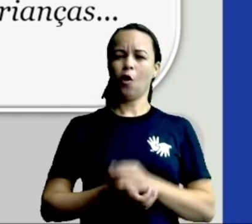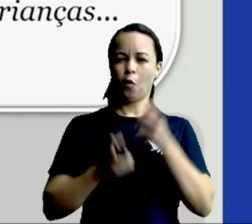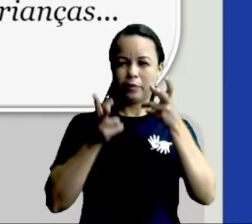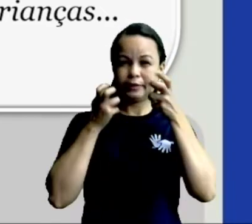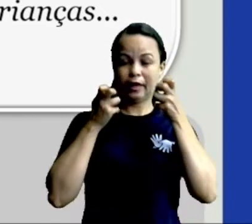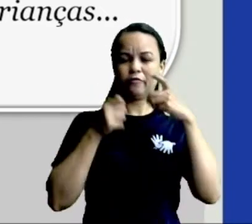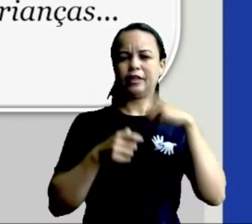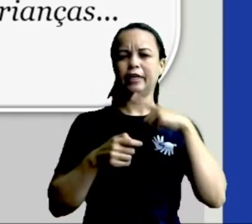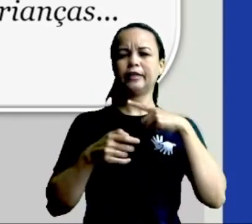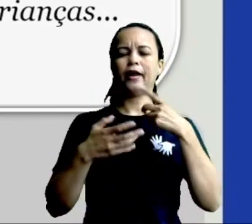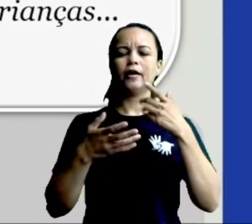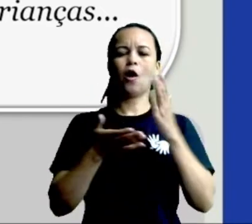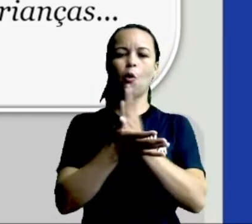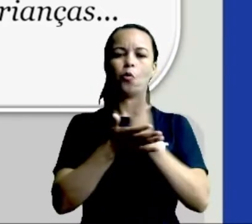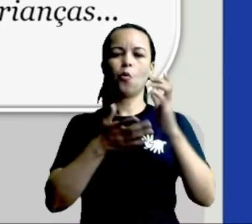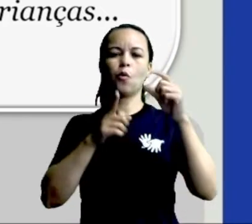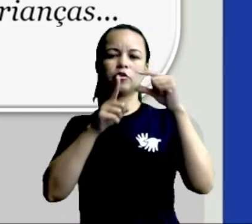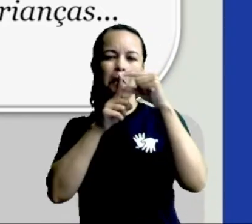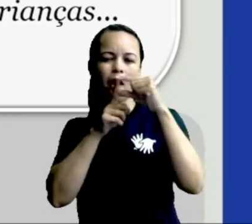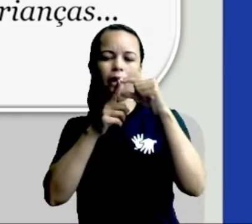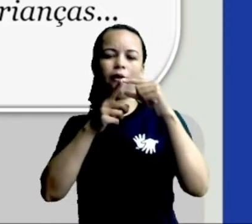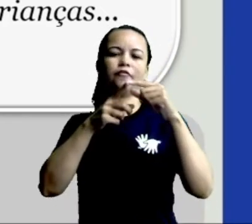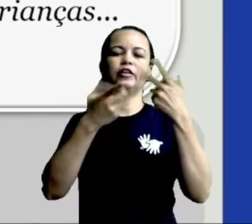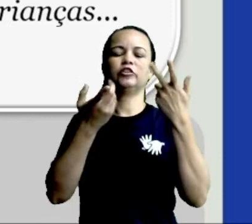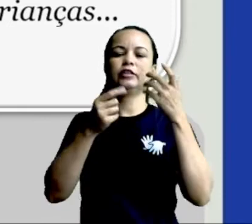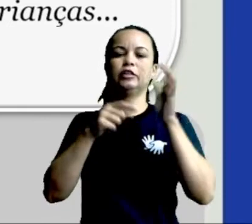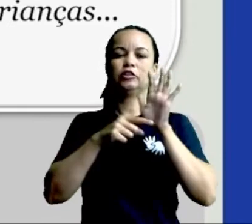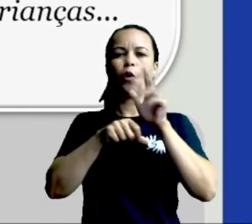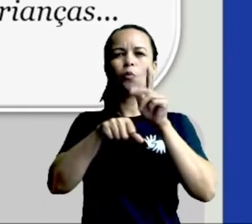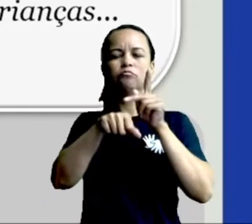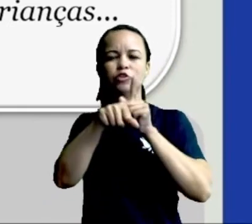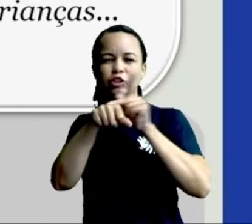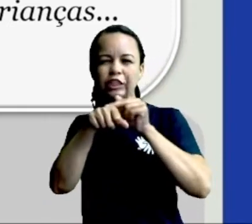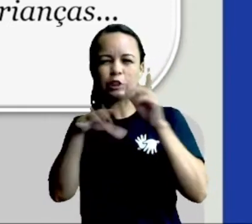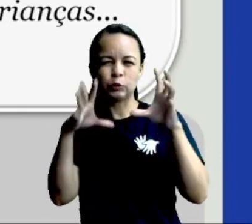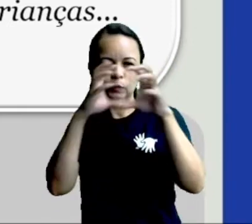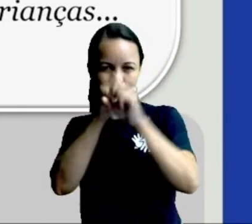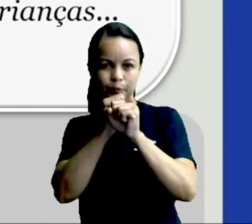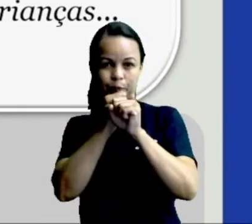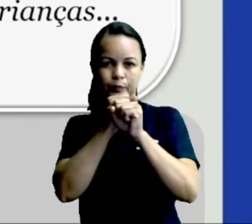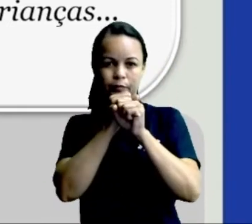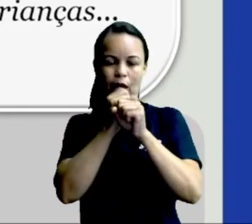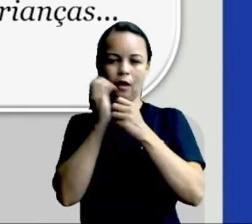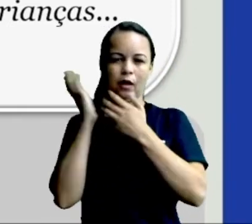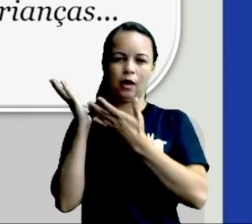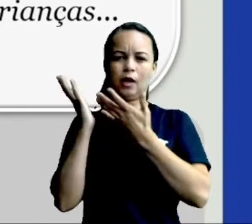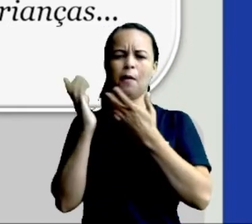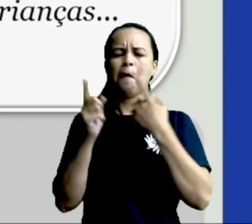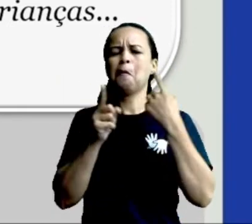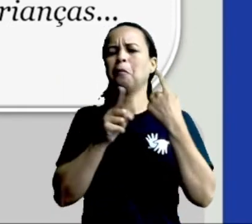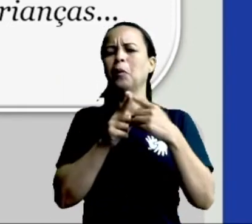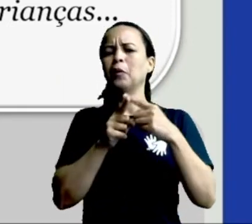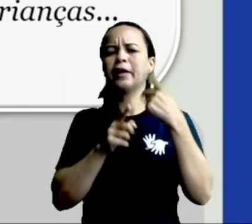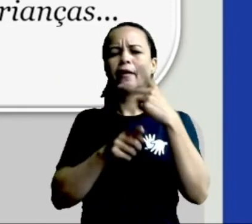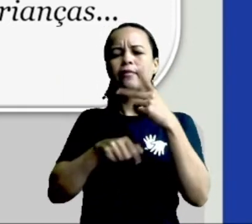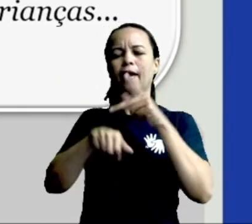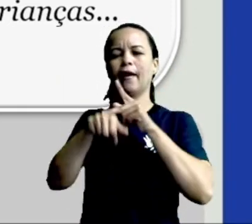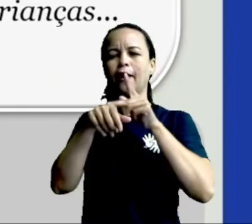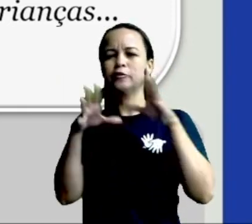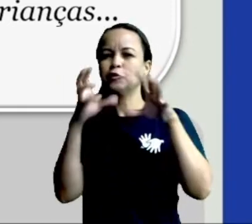ó, algumas palavras que estão em evidência, ou seja, que estão em negrito. E o porquê delas em